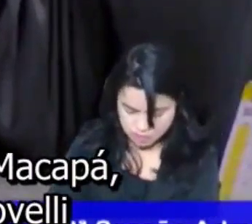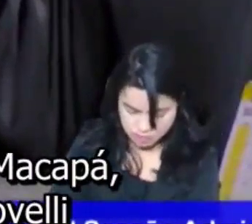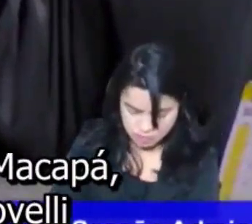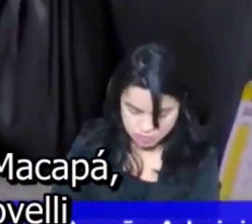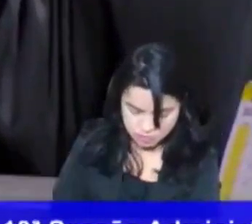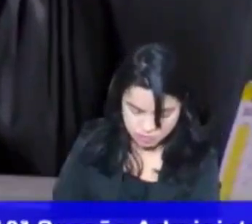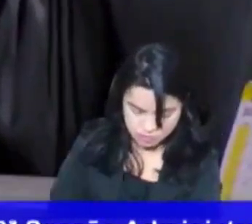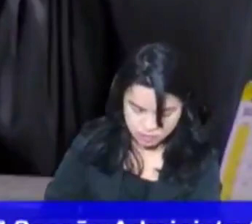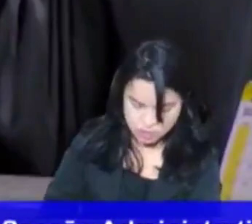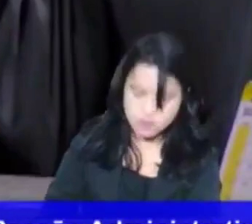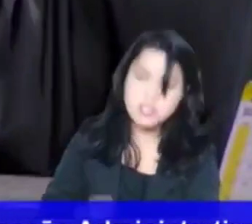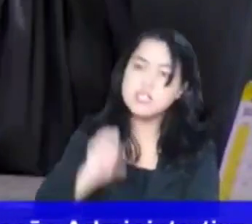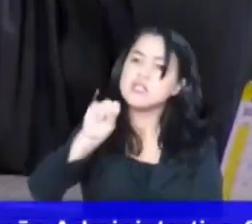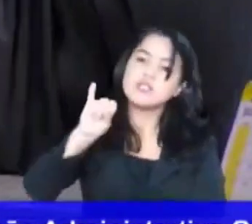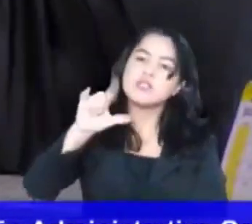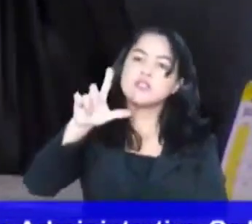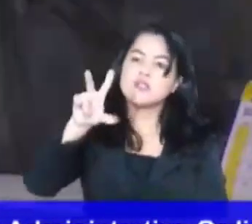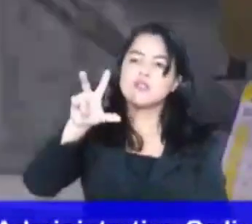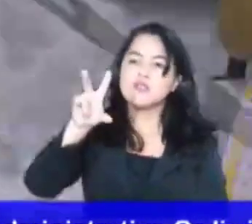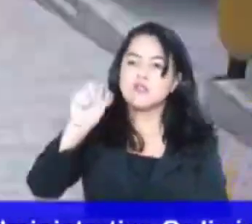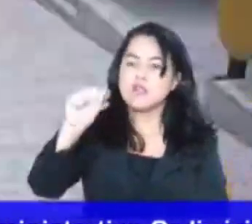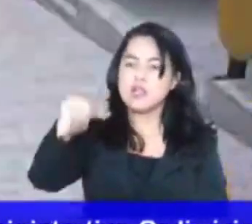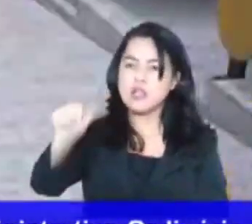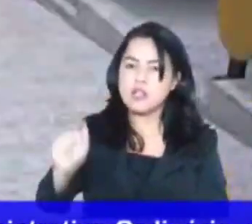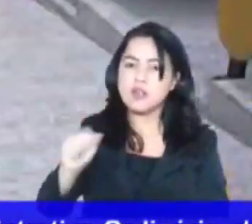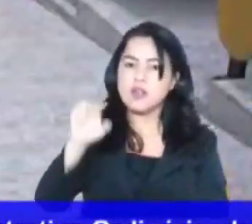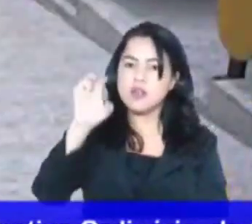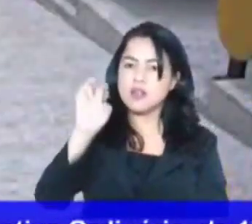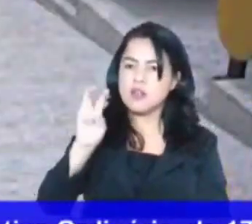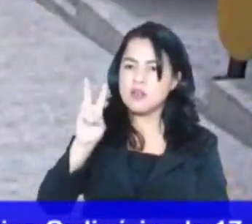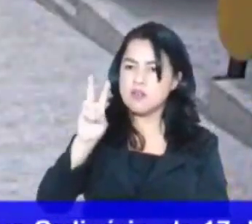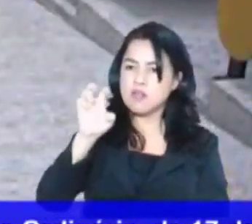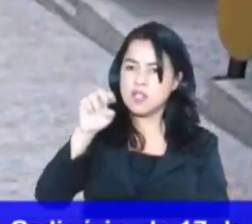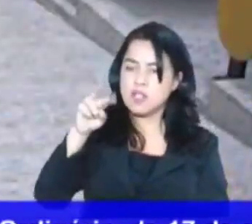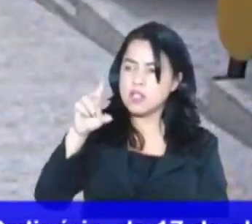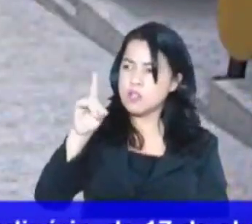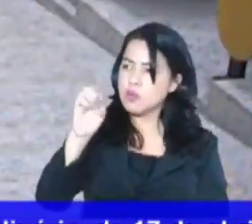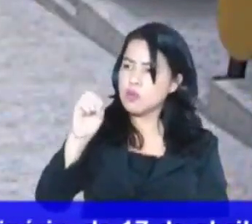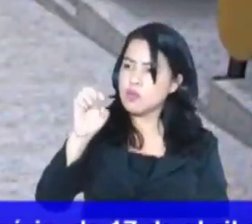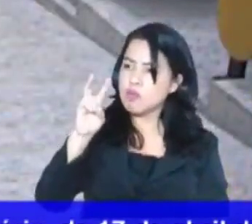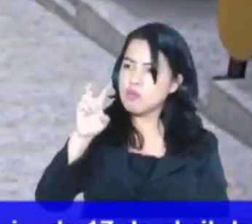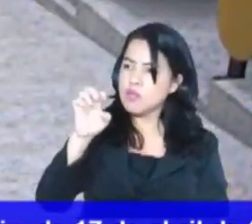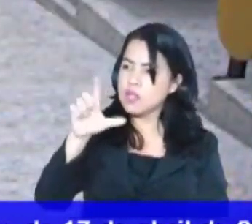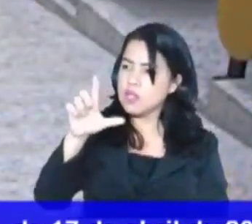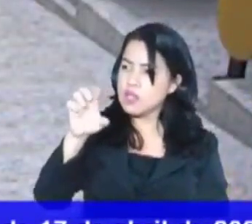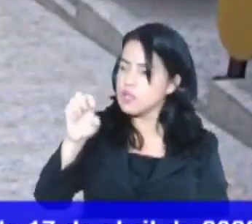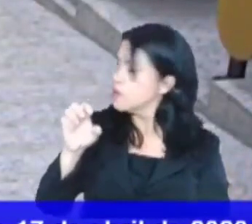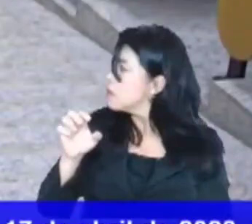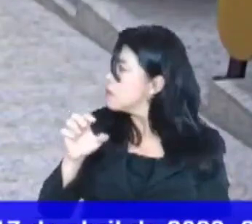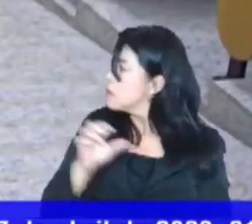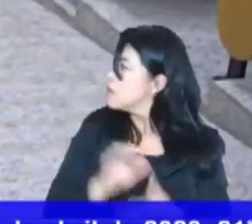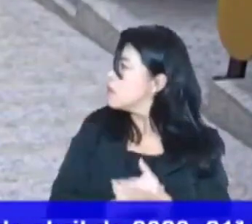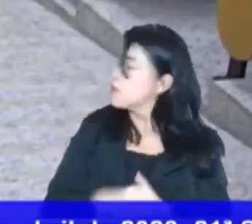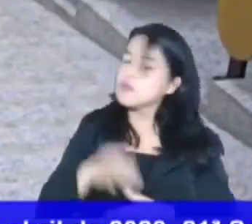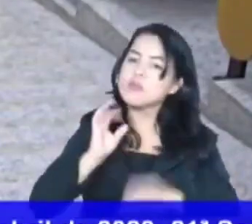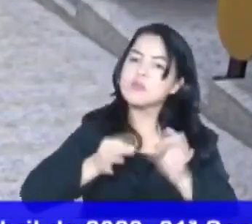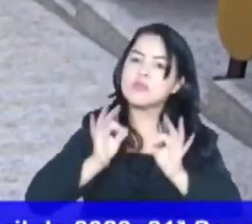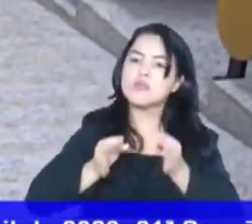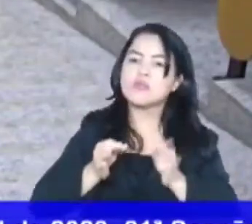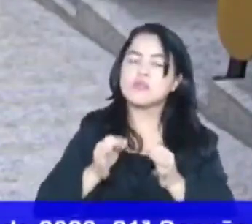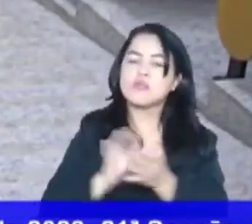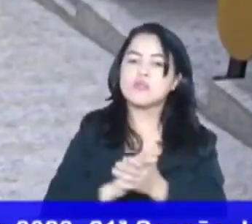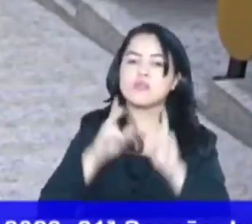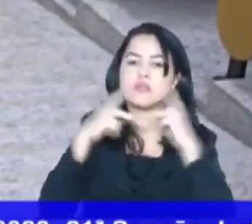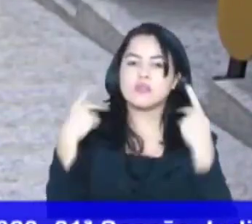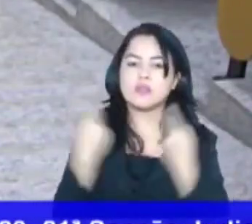Silvana Vendovelli. Vossa Excelência está com a palavra, doutora. Imagem ampla do plenário. Ilustre presidente, ilustres